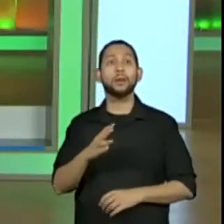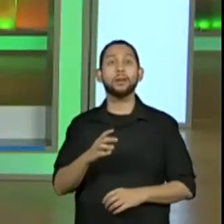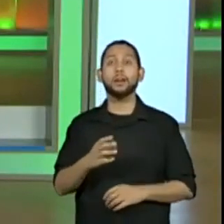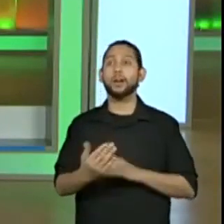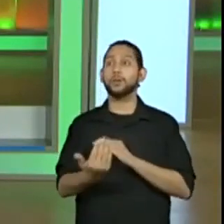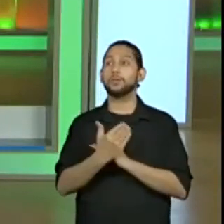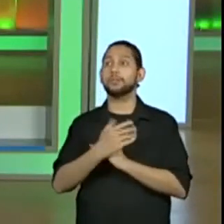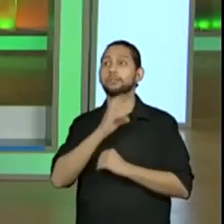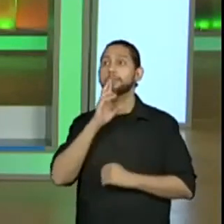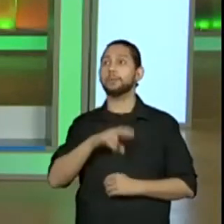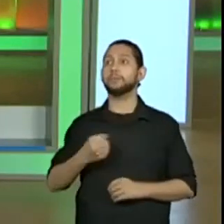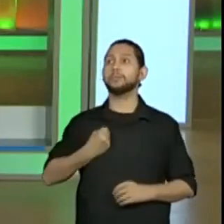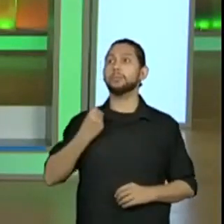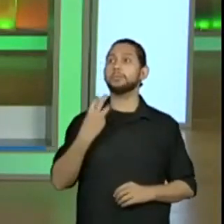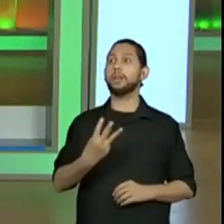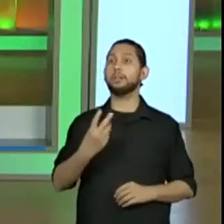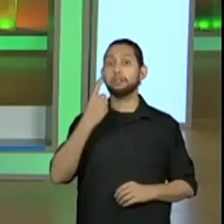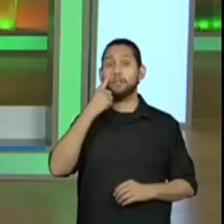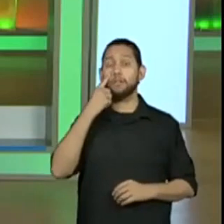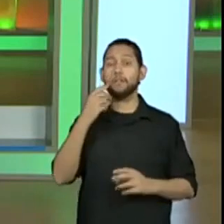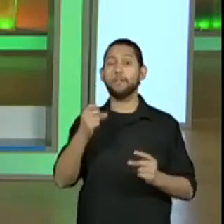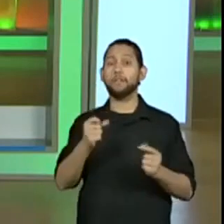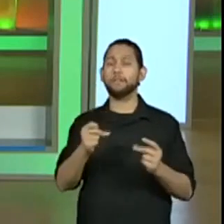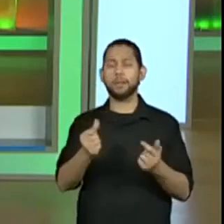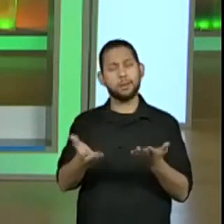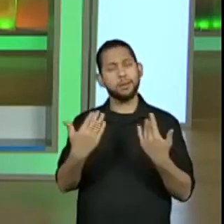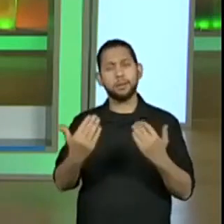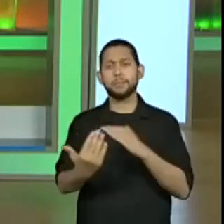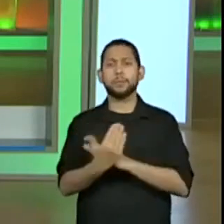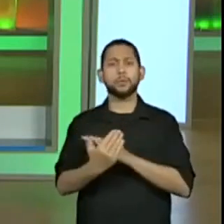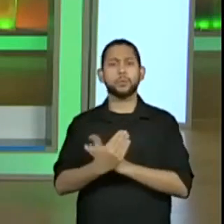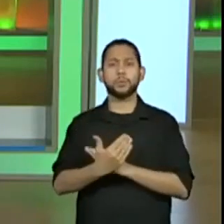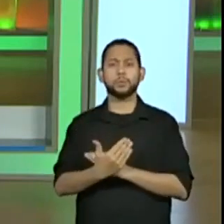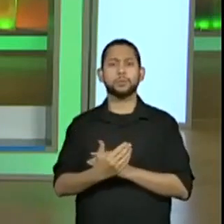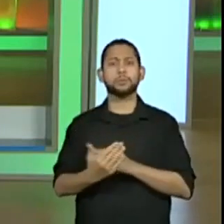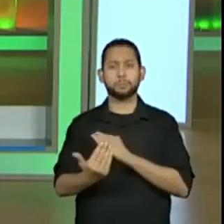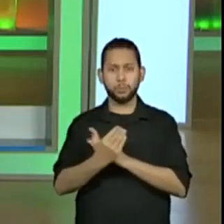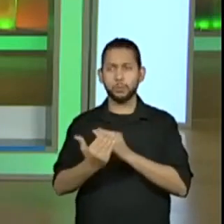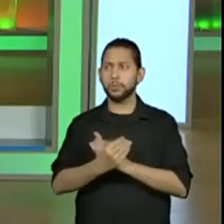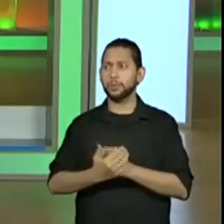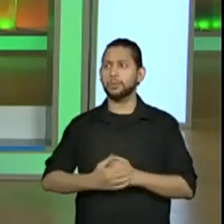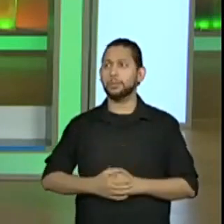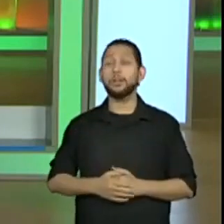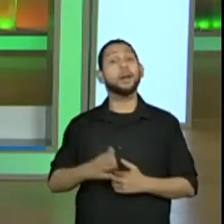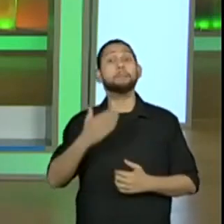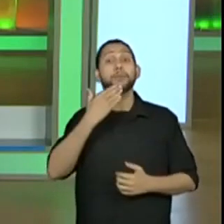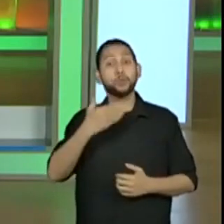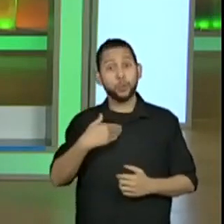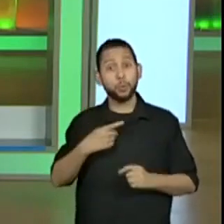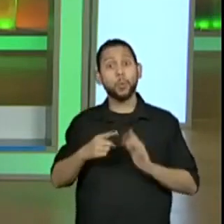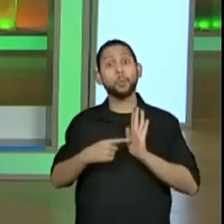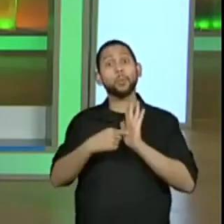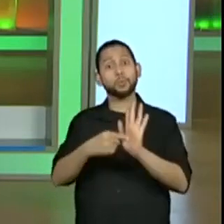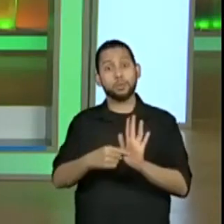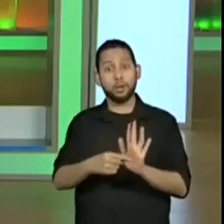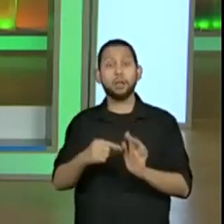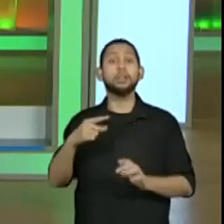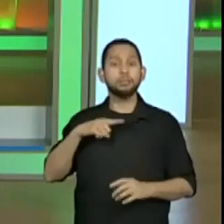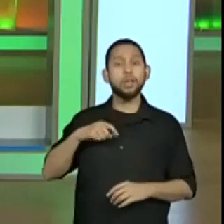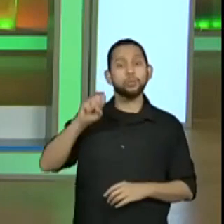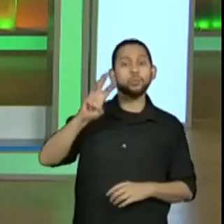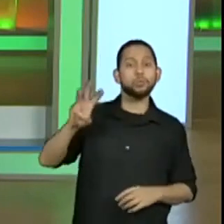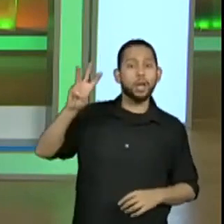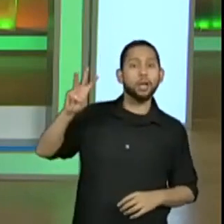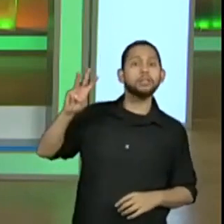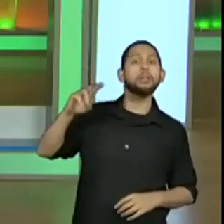a resposta pra mim aí no chat, hein? Me ajudem, por favor. E já estão pedindo pra disponibilizar o jogo, com certeza. Repositório, galera. Com